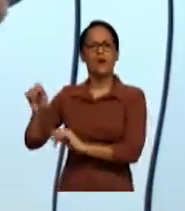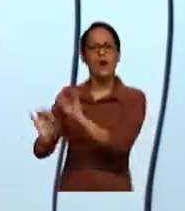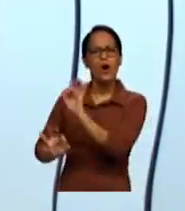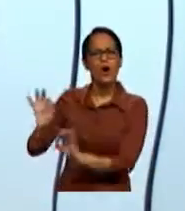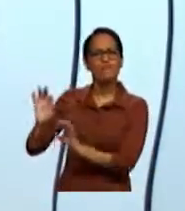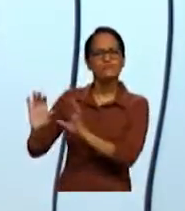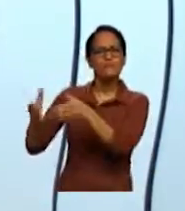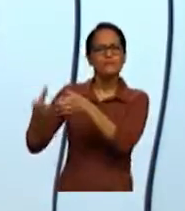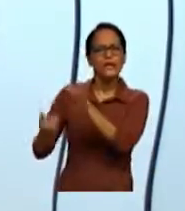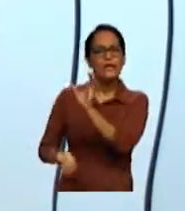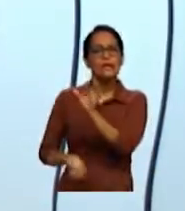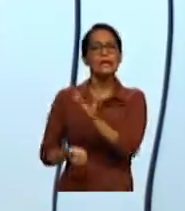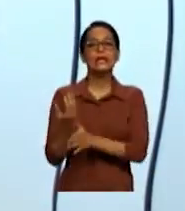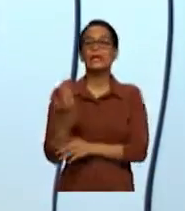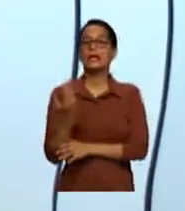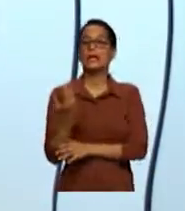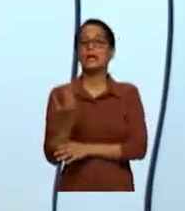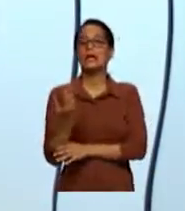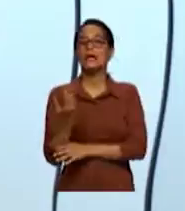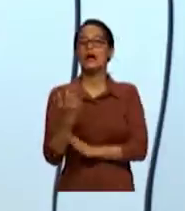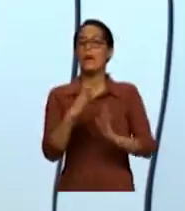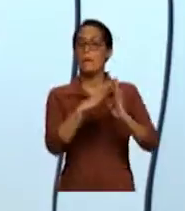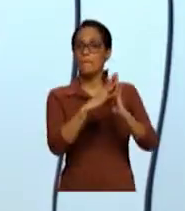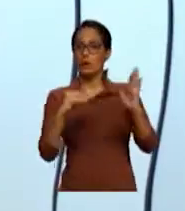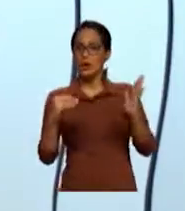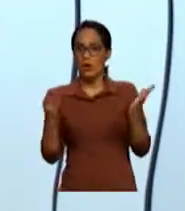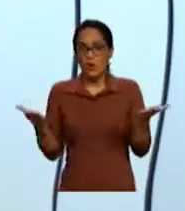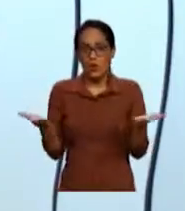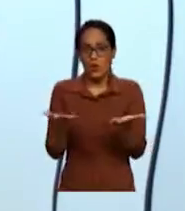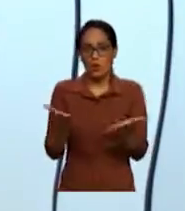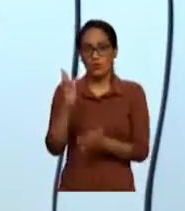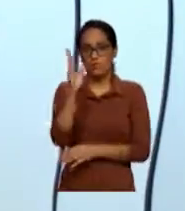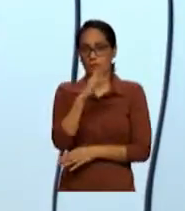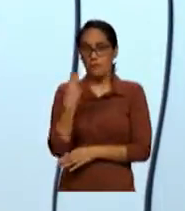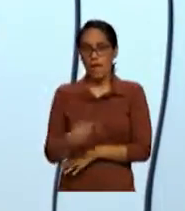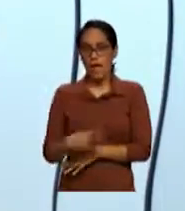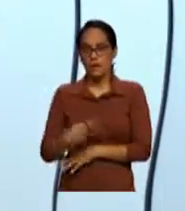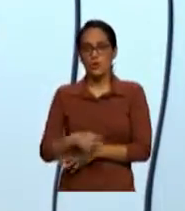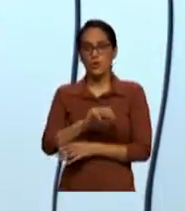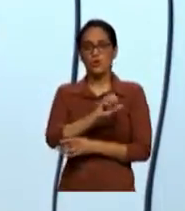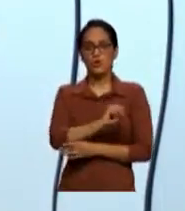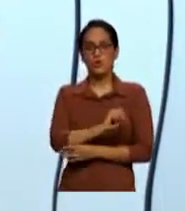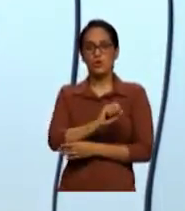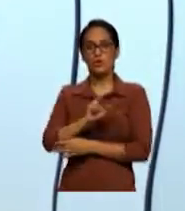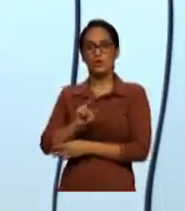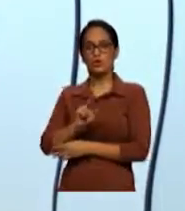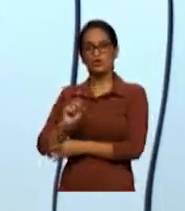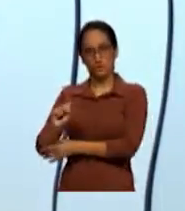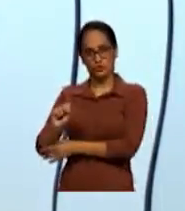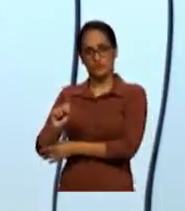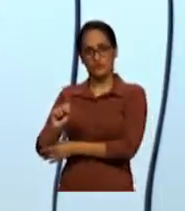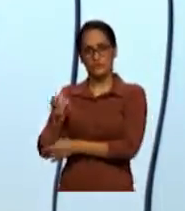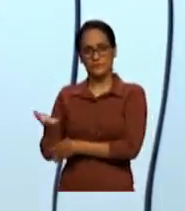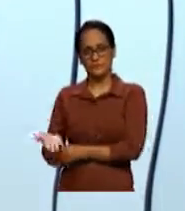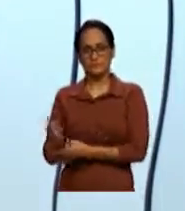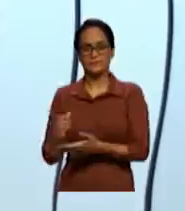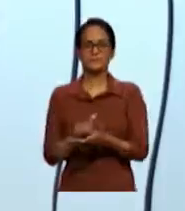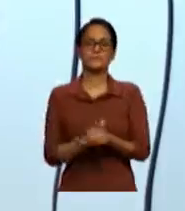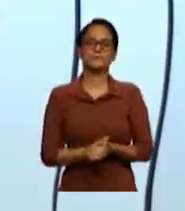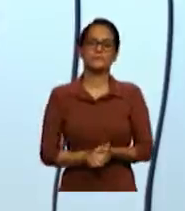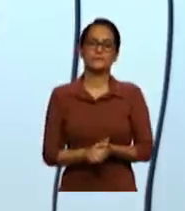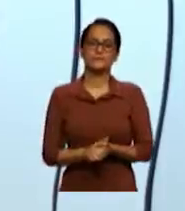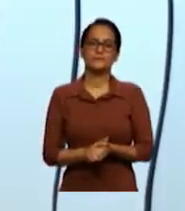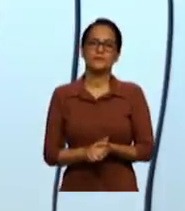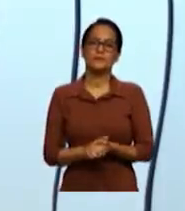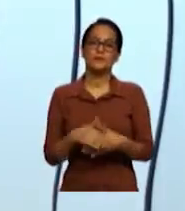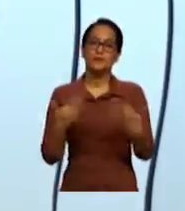fez com que criasse, então, esse modelo que a gente vê hoje aqui no Brasil, que é o SUS. Daí, então, a gente tem um conceito